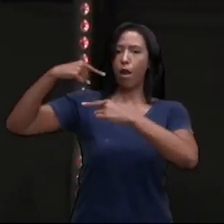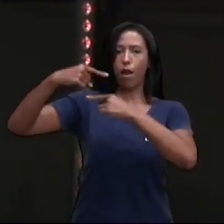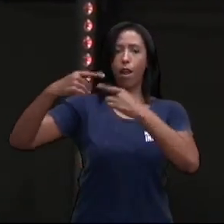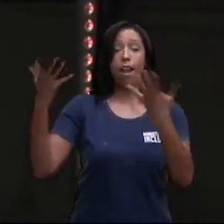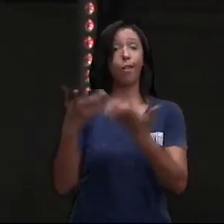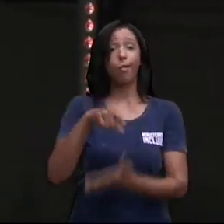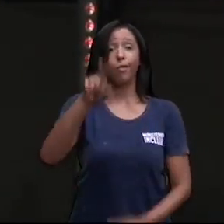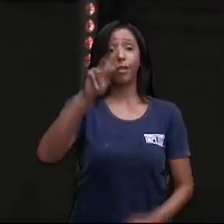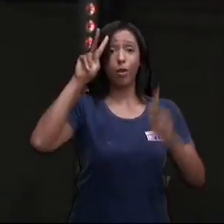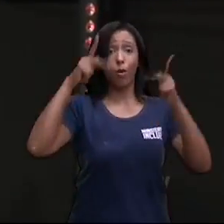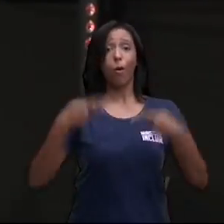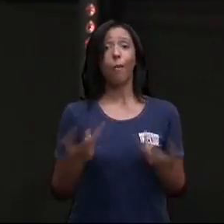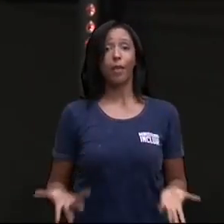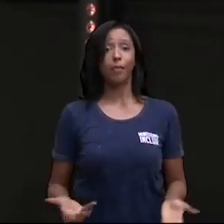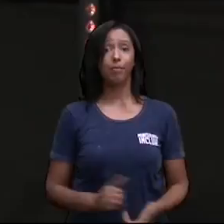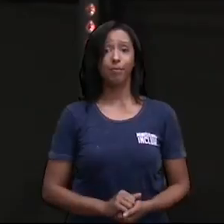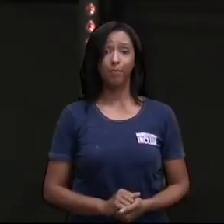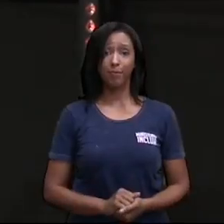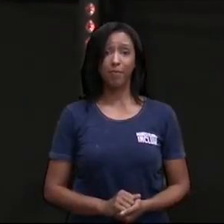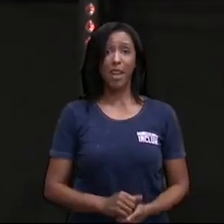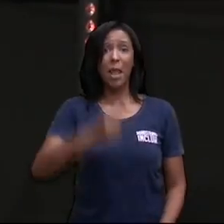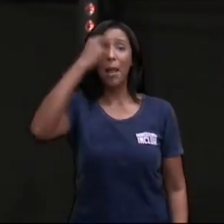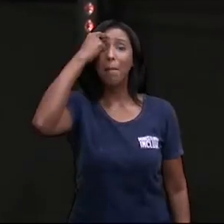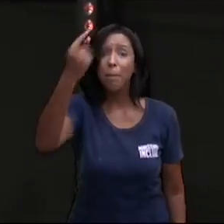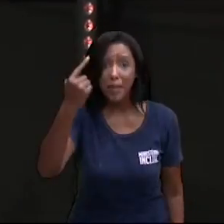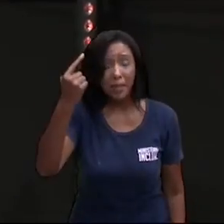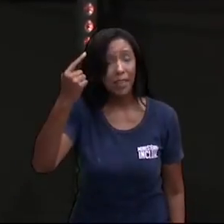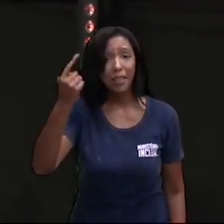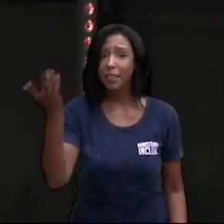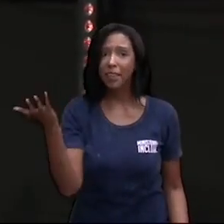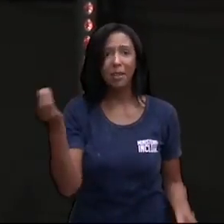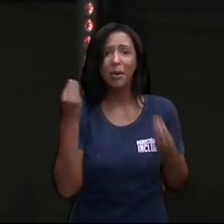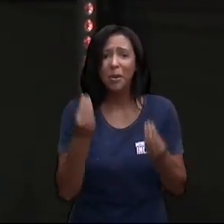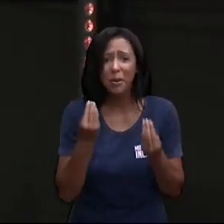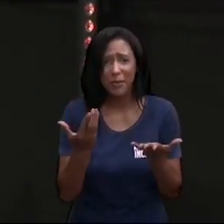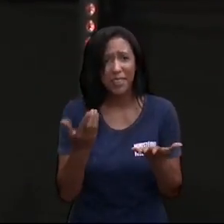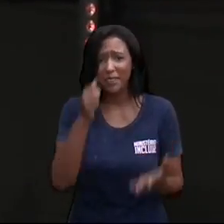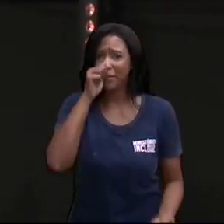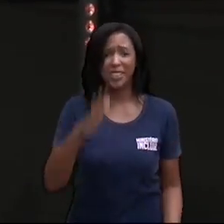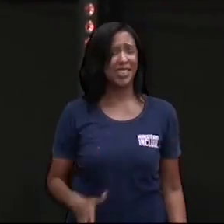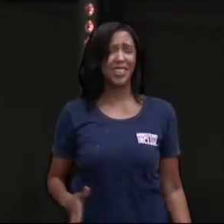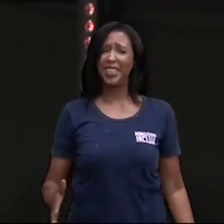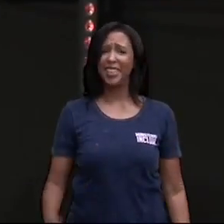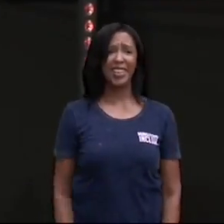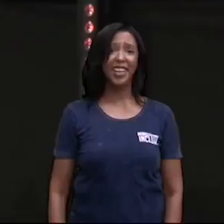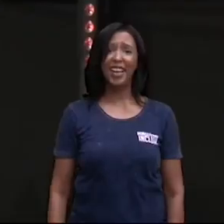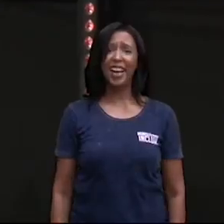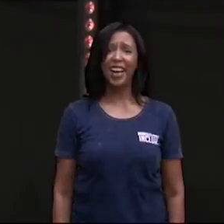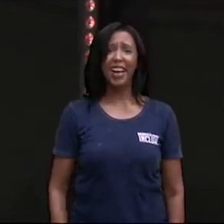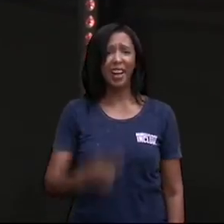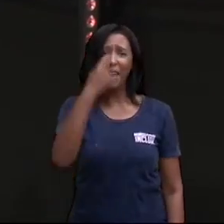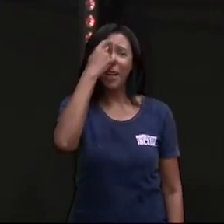um ser como você e pensa numa balela e pensam numa coisa